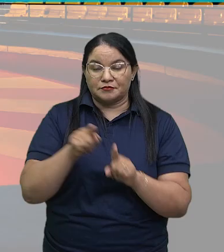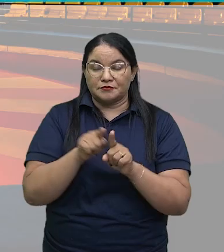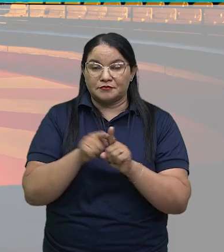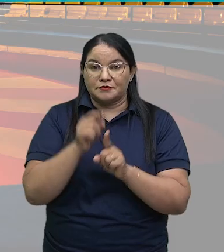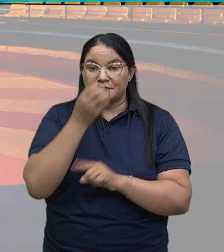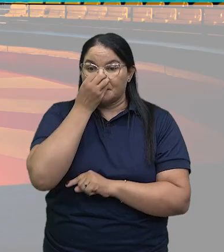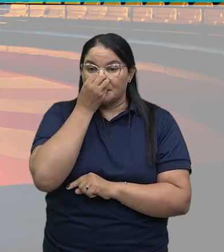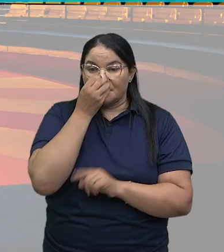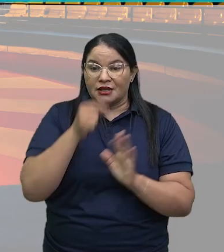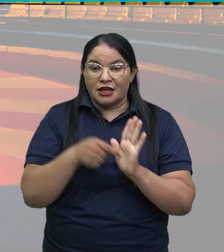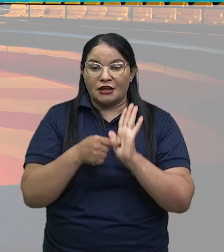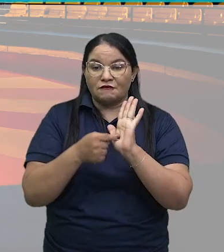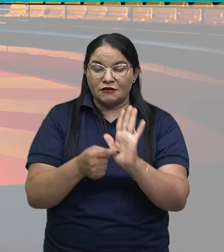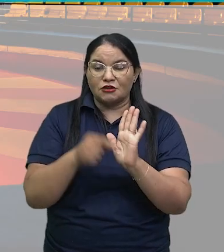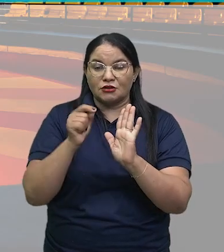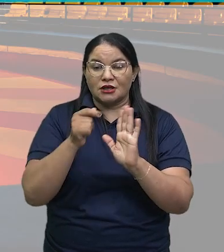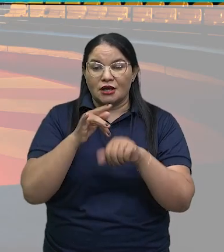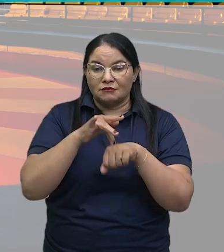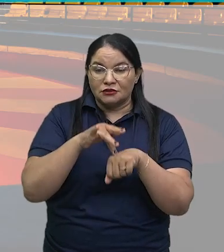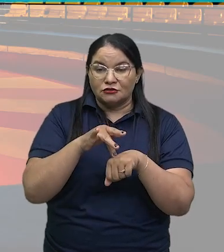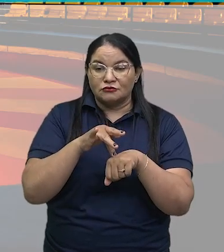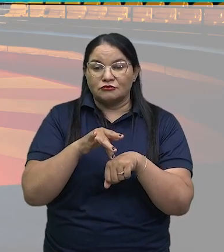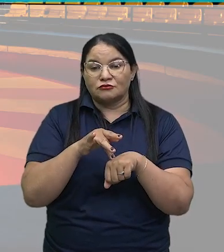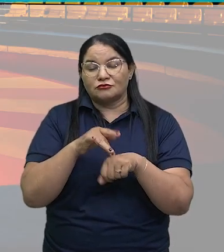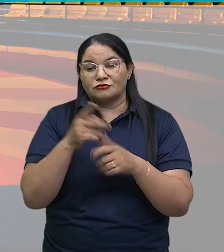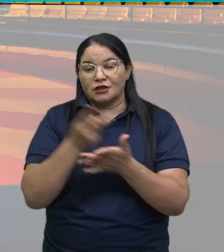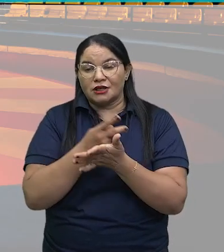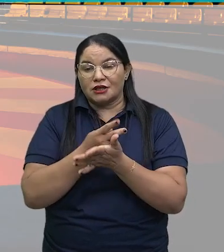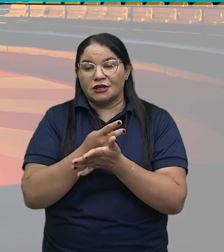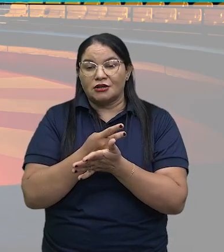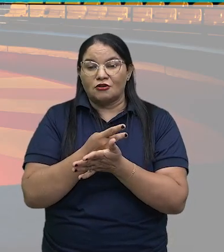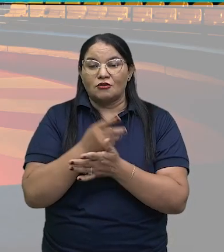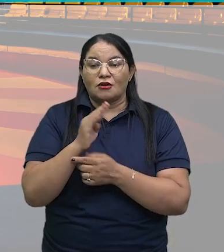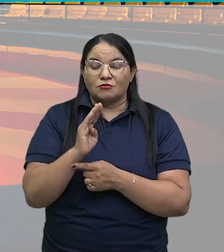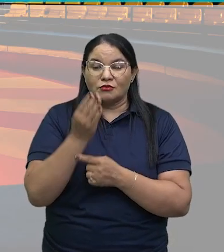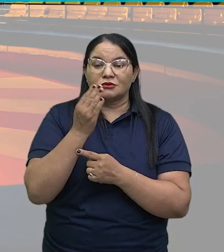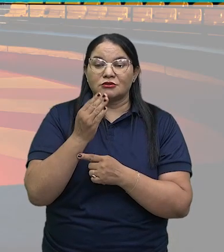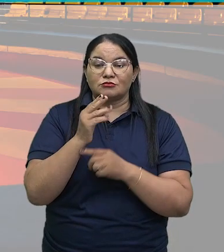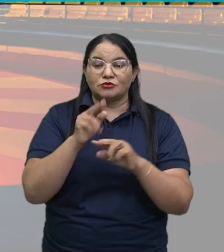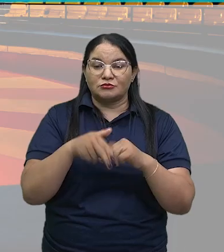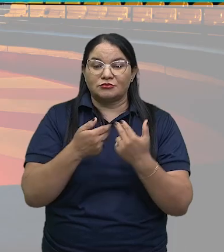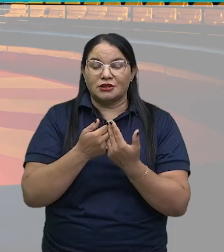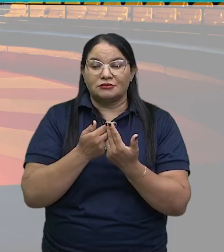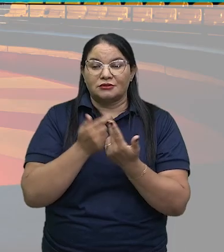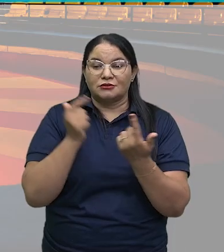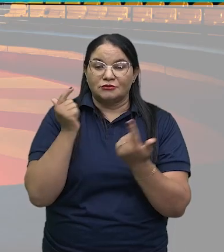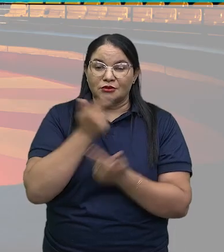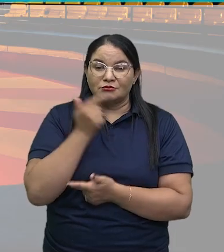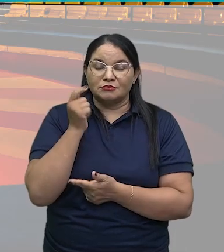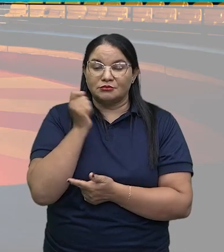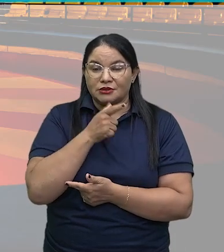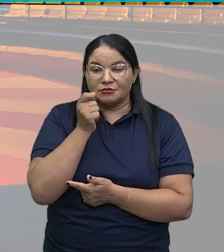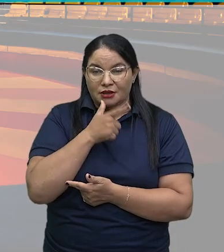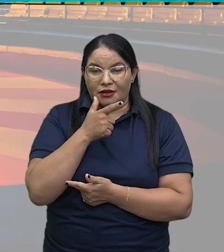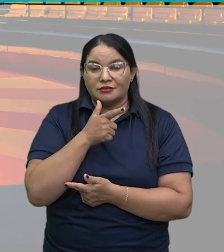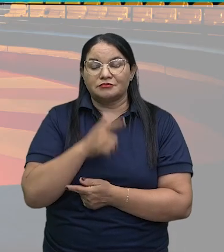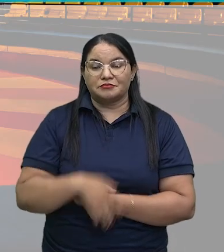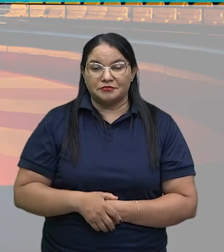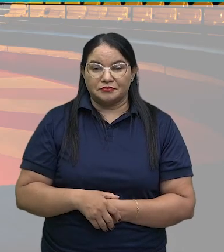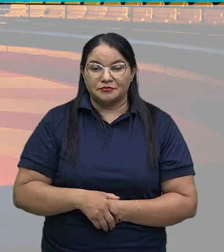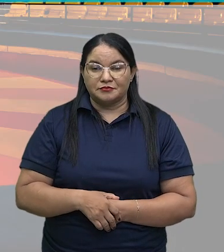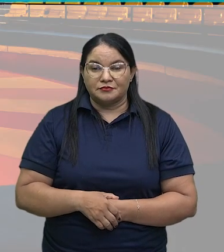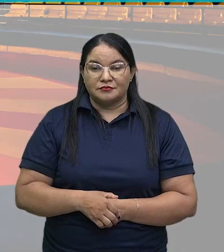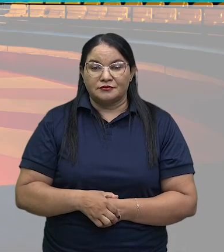nossos próprios absurdos, falhas e hipocrisias através da paródia e da sátira.